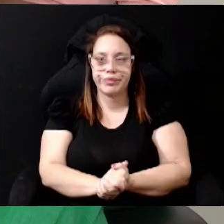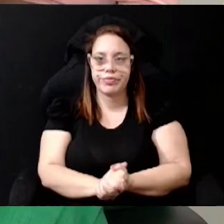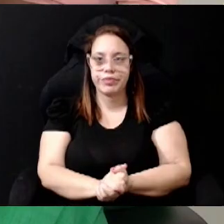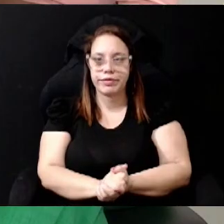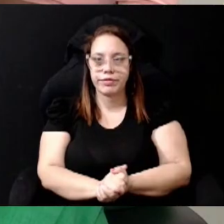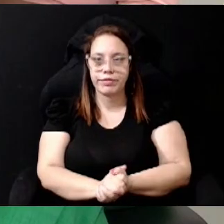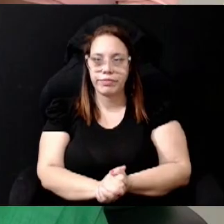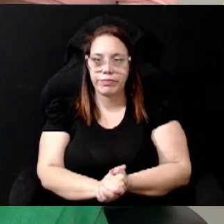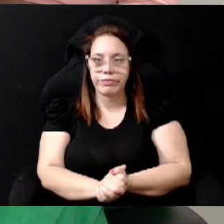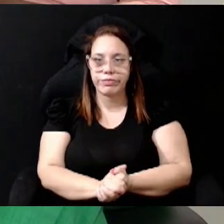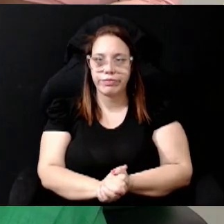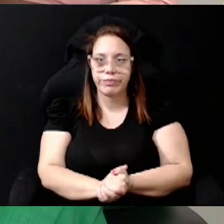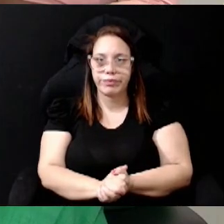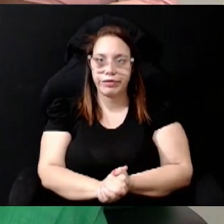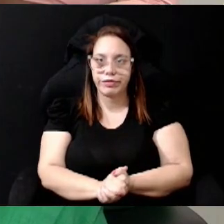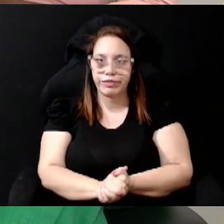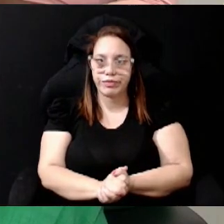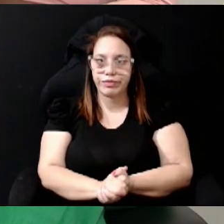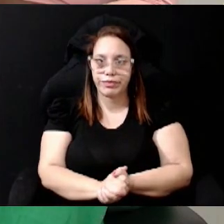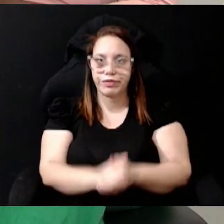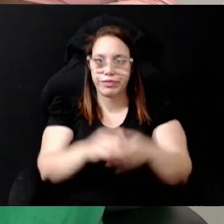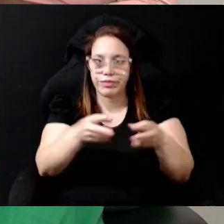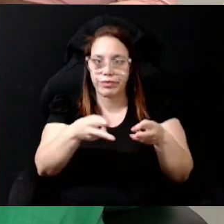Acho que quando tem essa